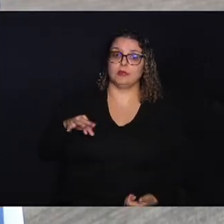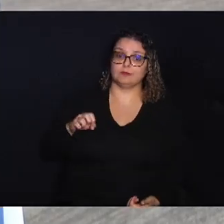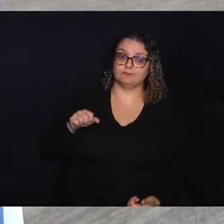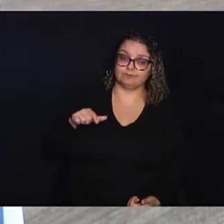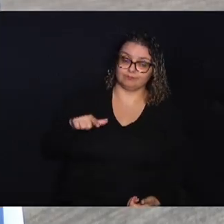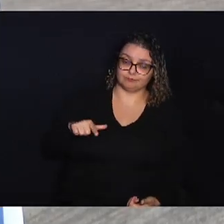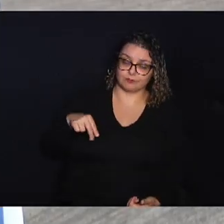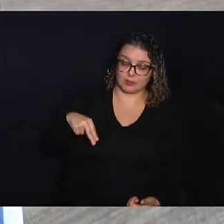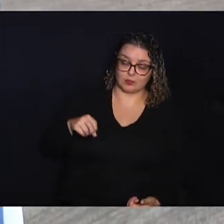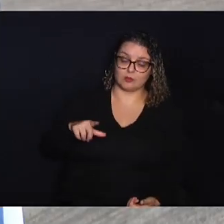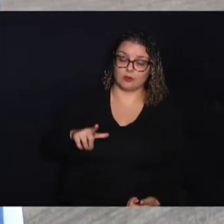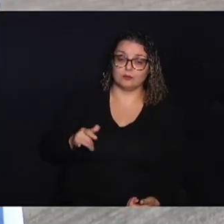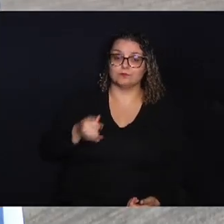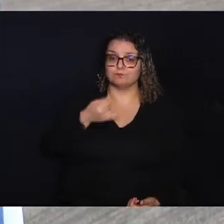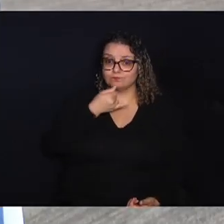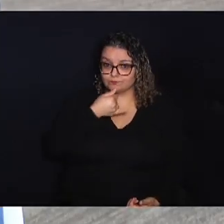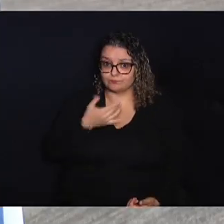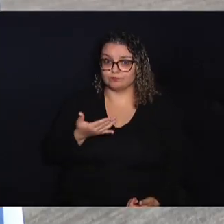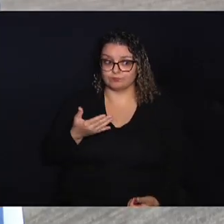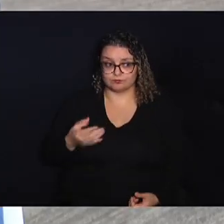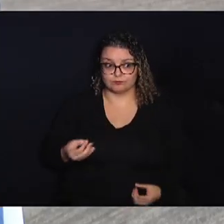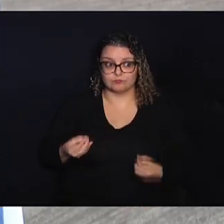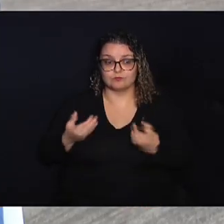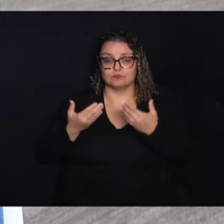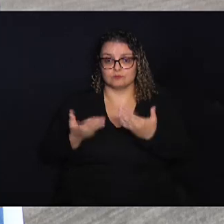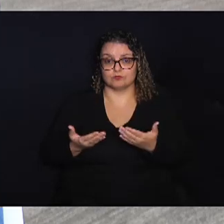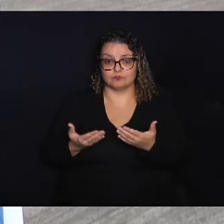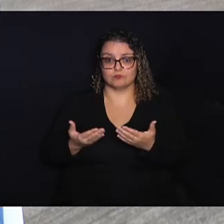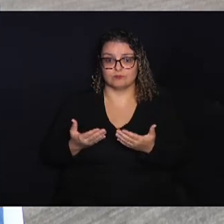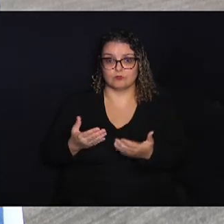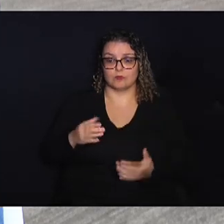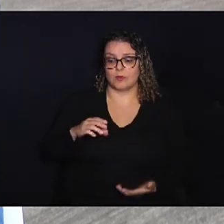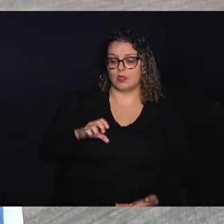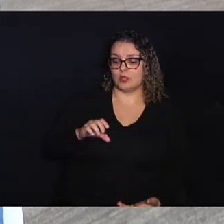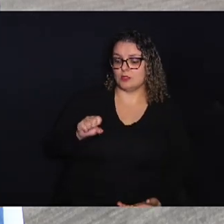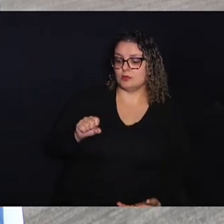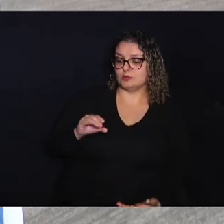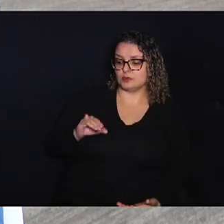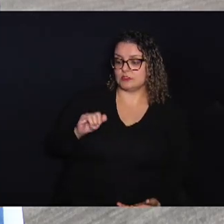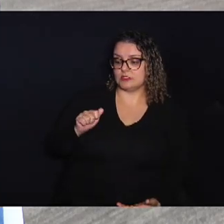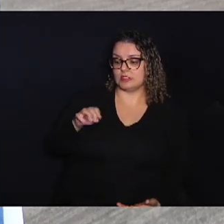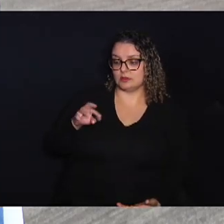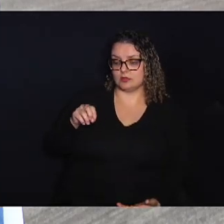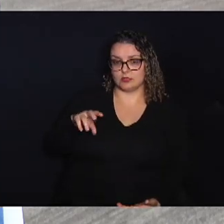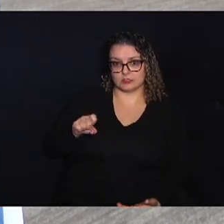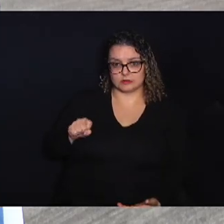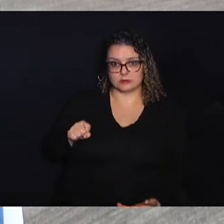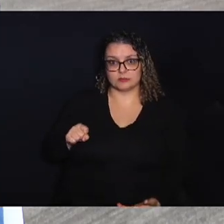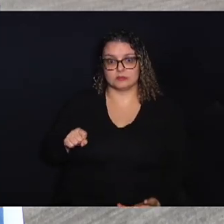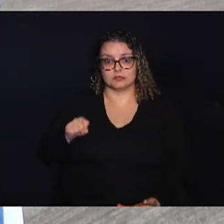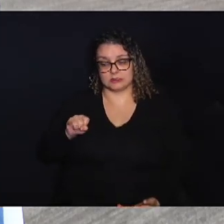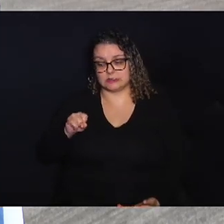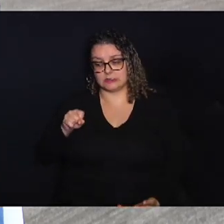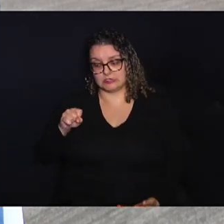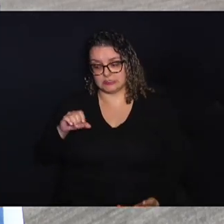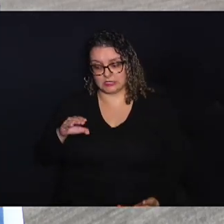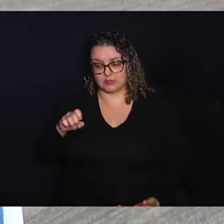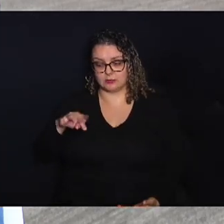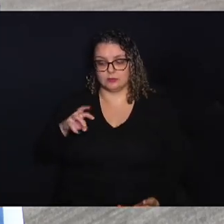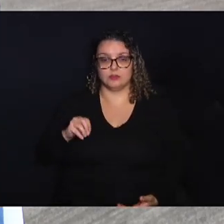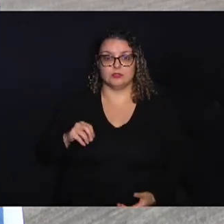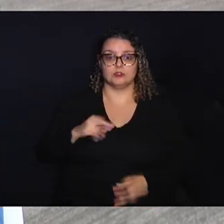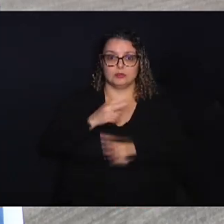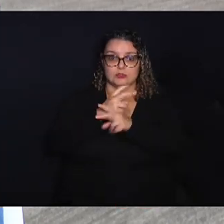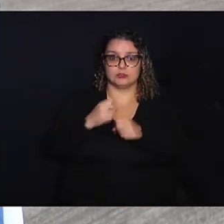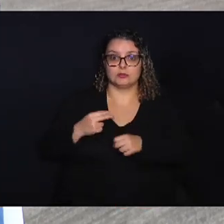infelizmente, né? E isso foi trazido aqui pelo CEATOX, que é o Centro de Investigação de Toxicologia da Unicamp, e o